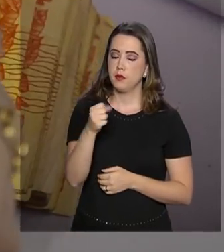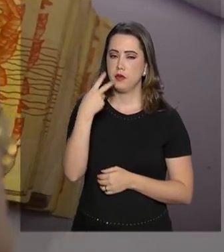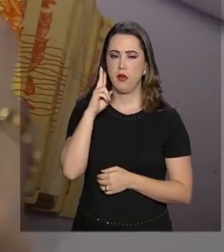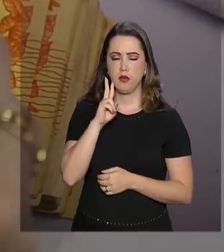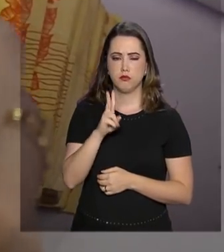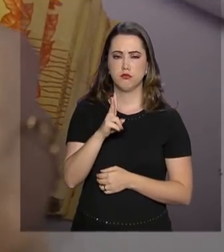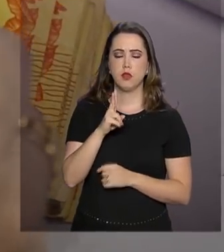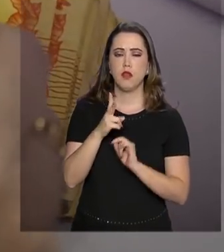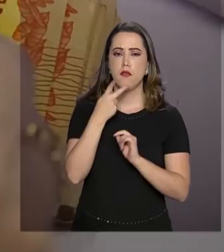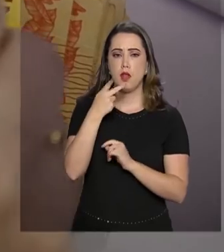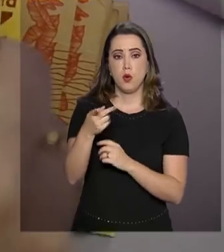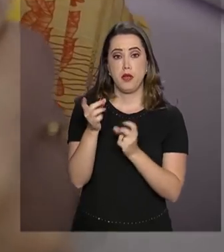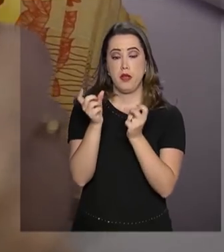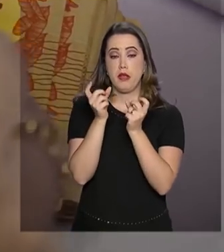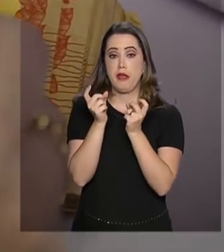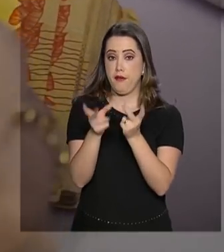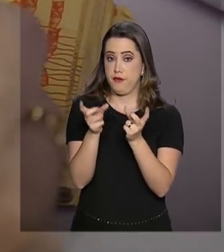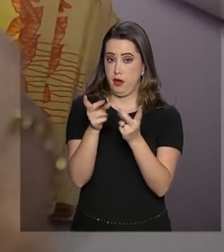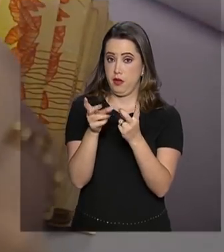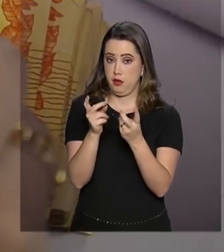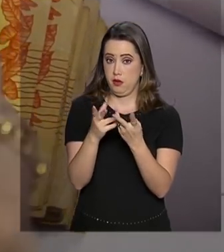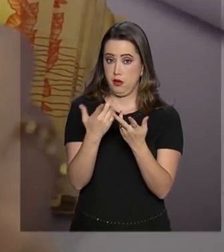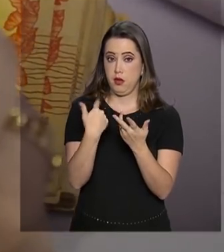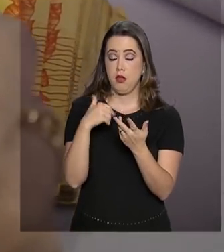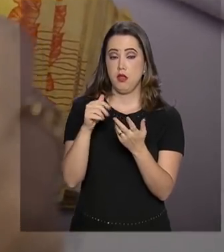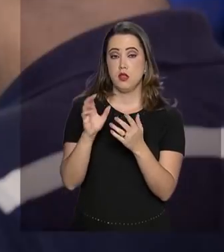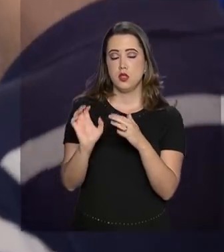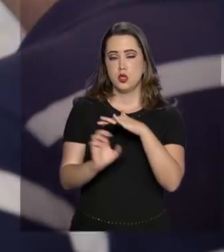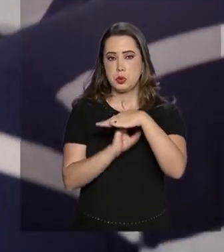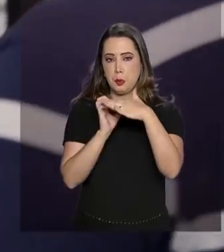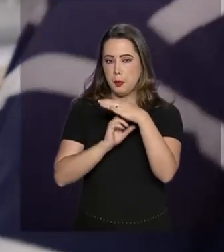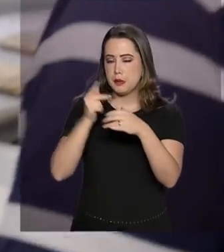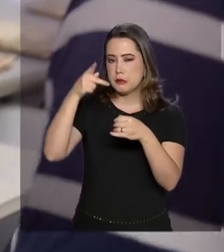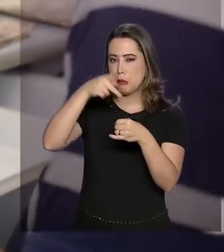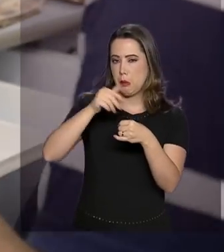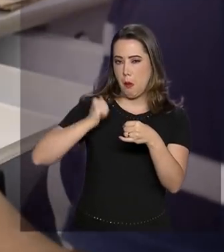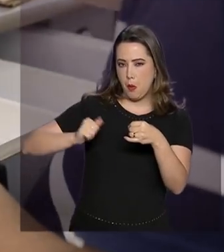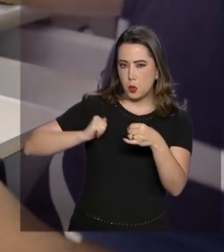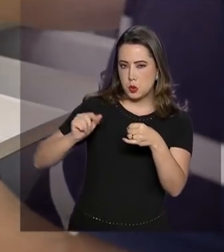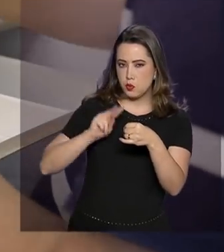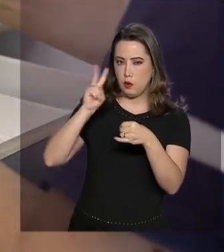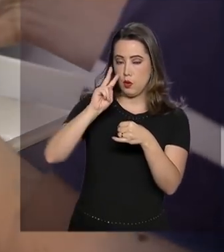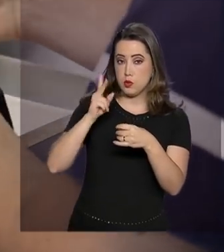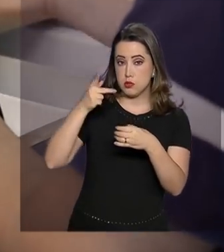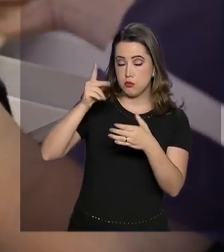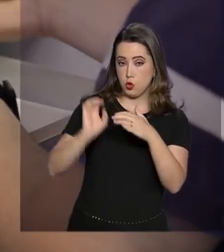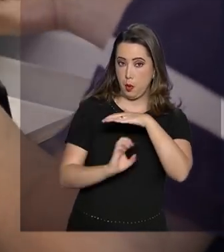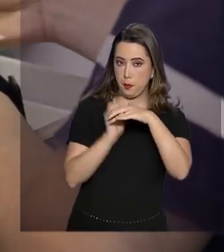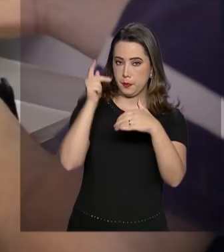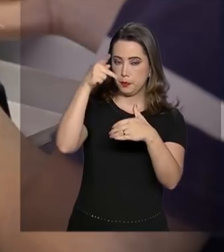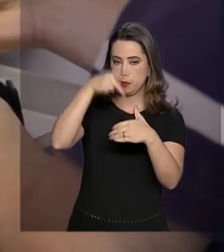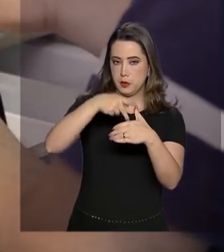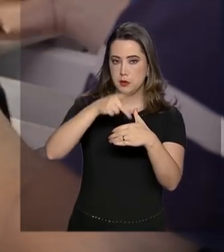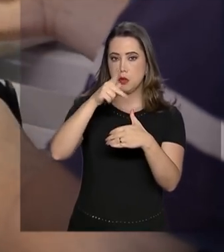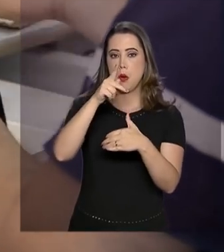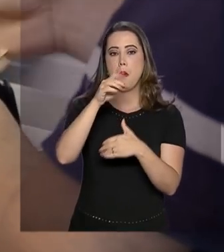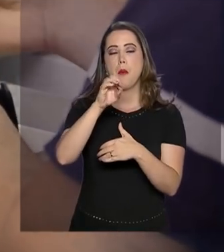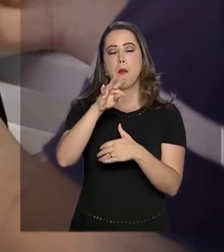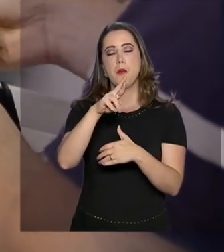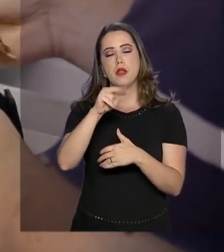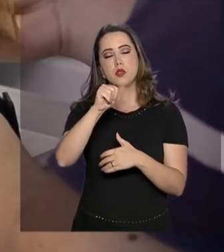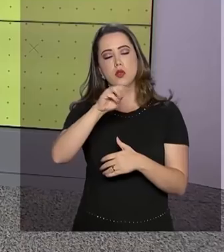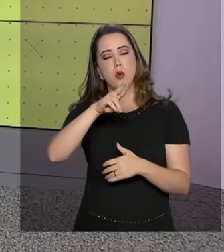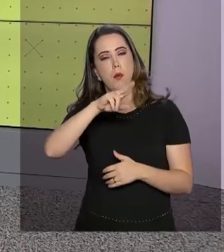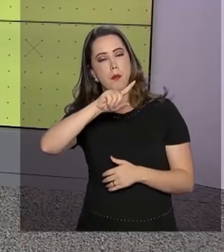venda de ações da petrobras e de outras empresas é o principal motivo do lucro o desempenho positivo também foi influenciado